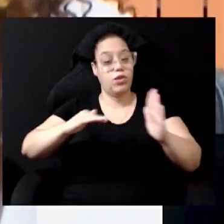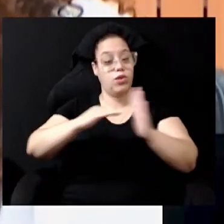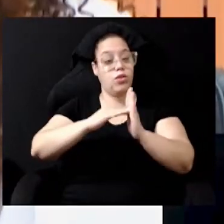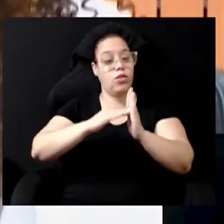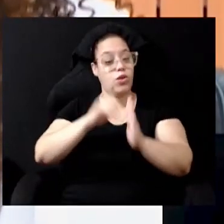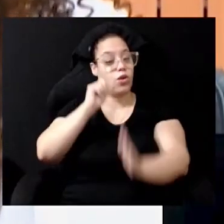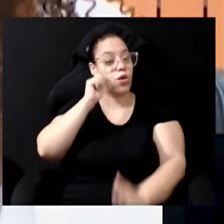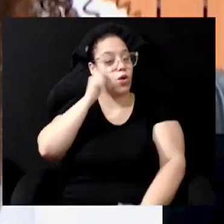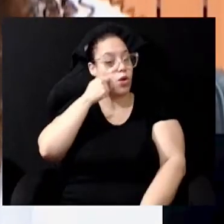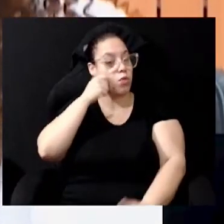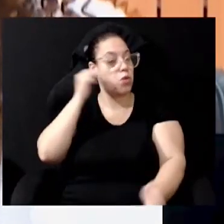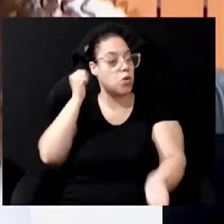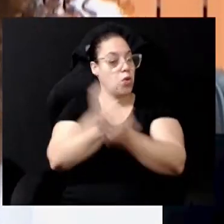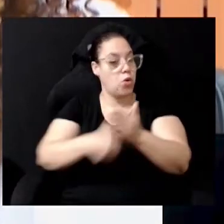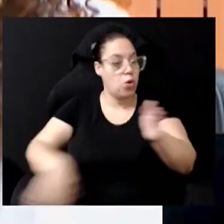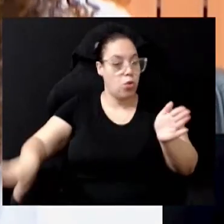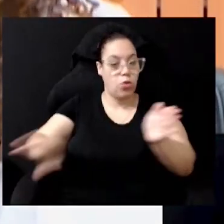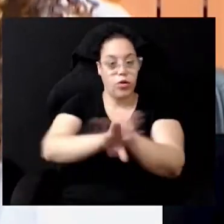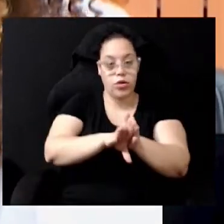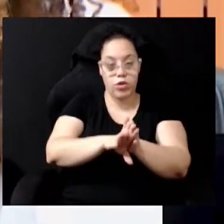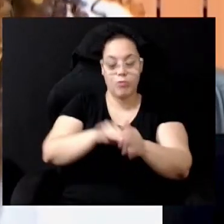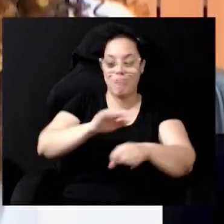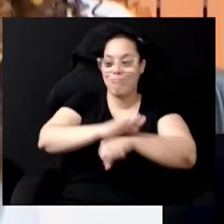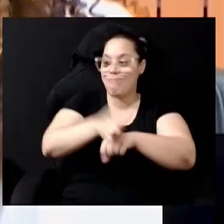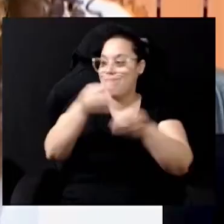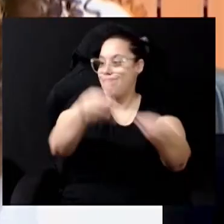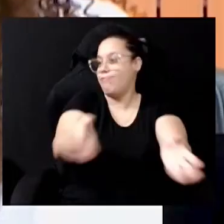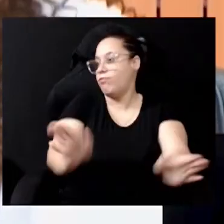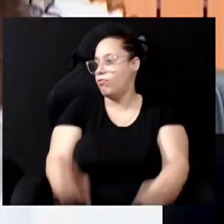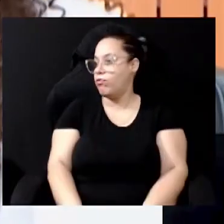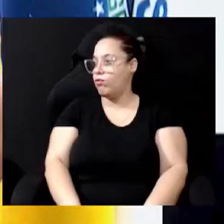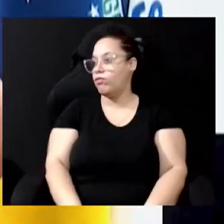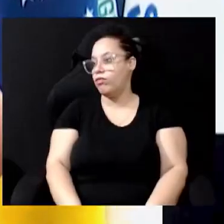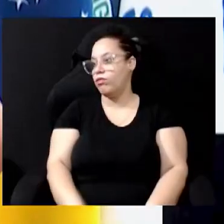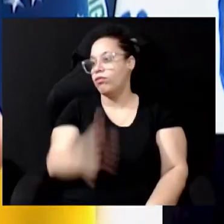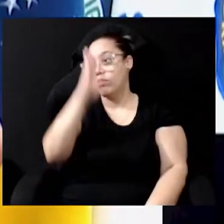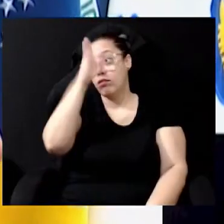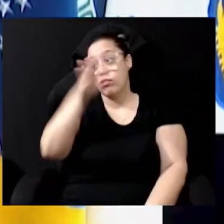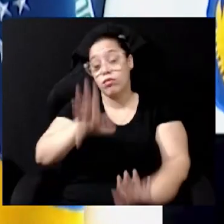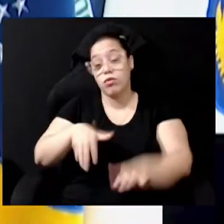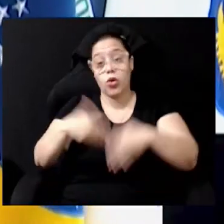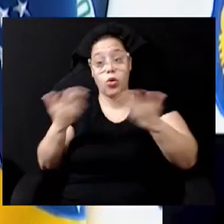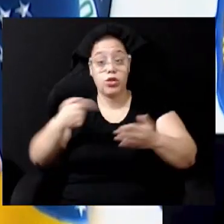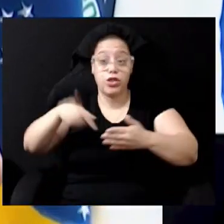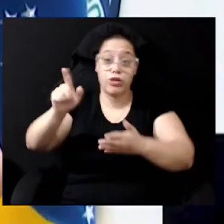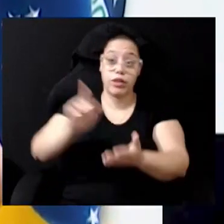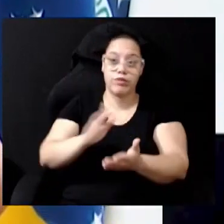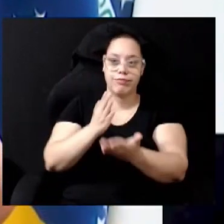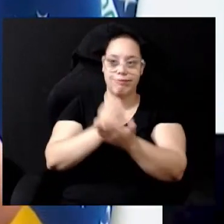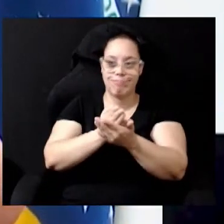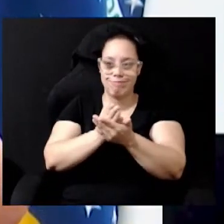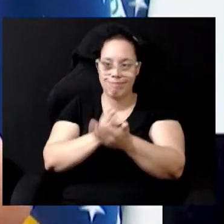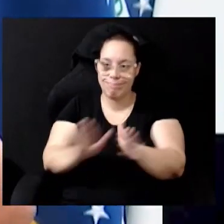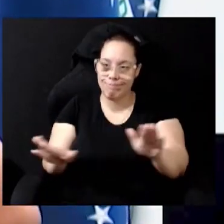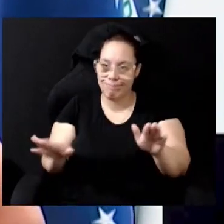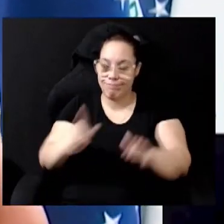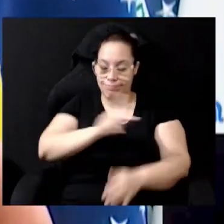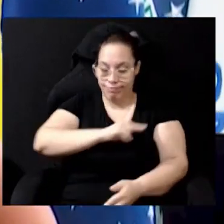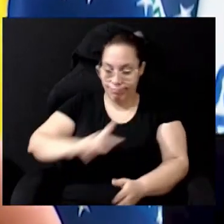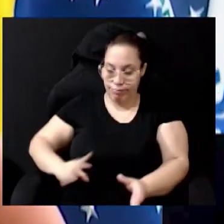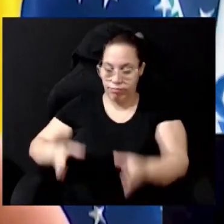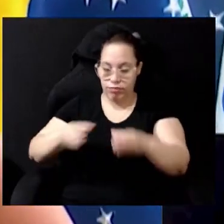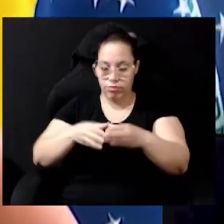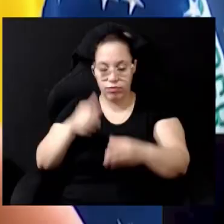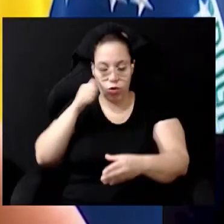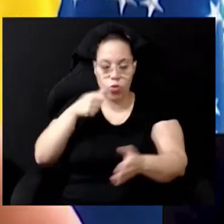que são colocadas pelo racismo, que definem onde que a gente vai. Para encerrar, a presidente da comissão enfatizou